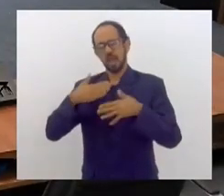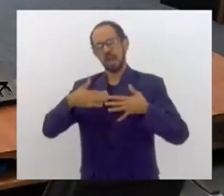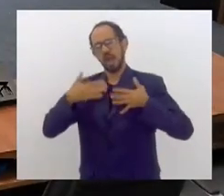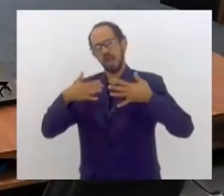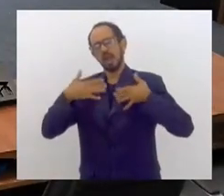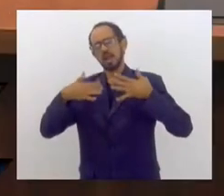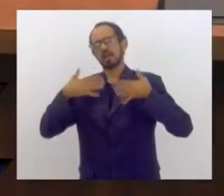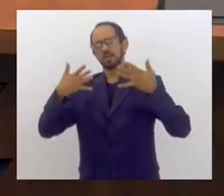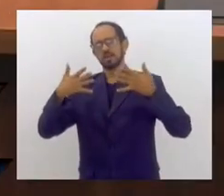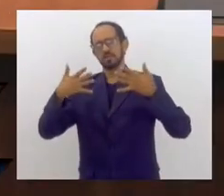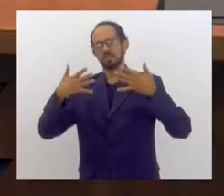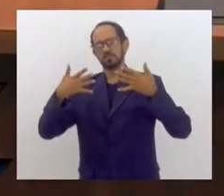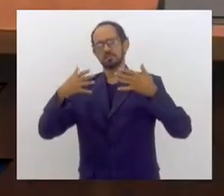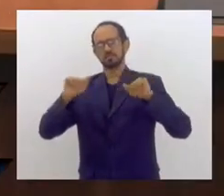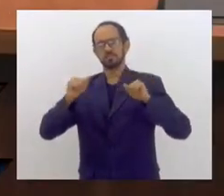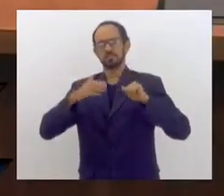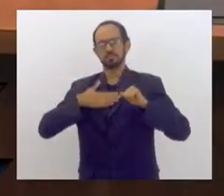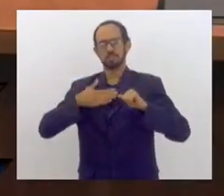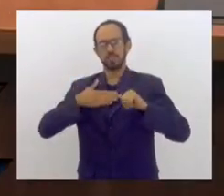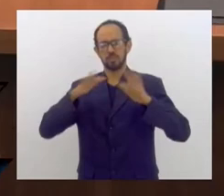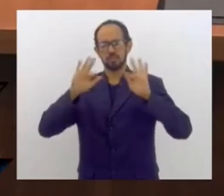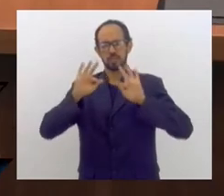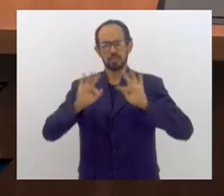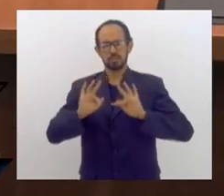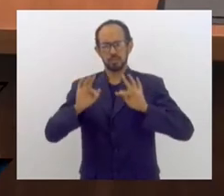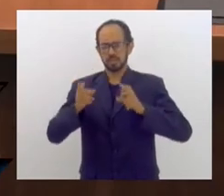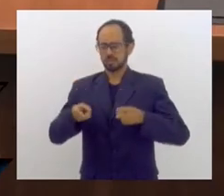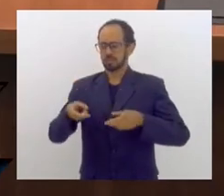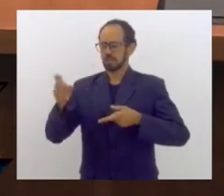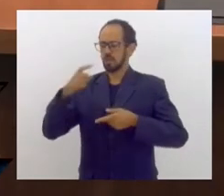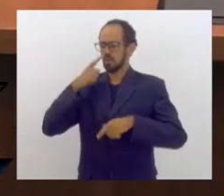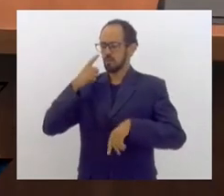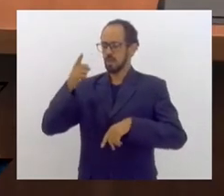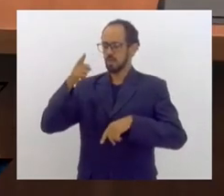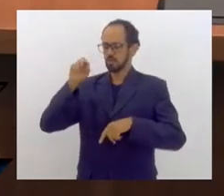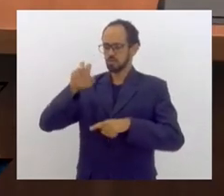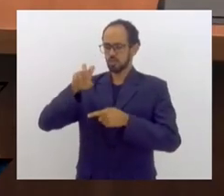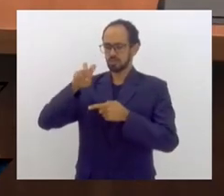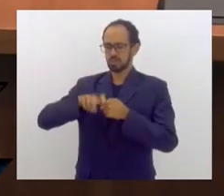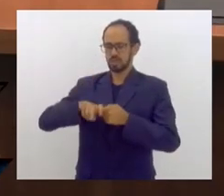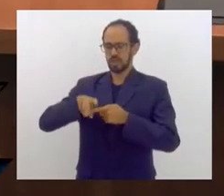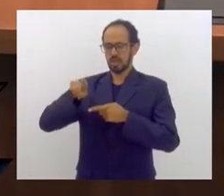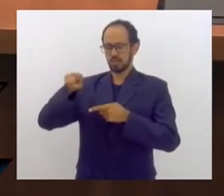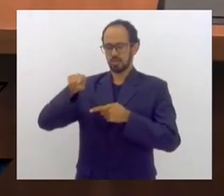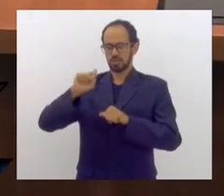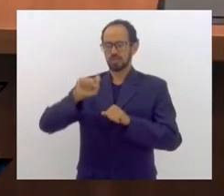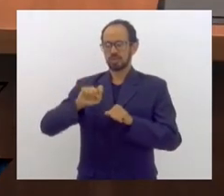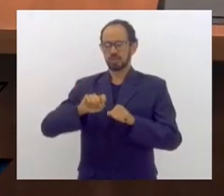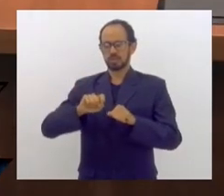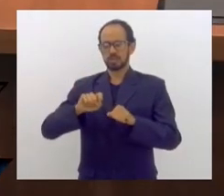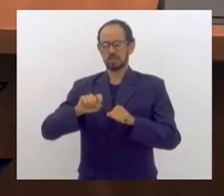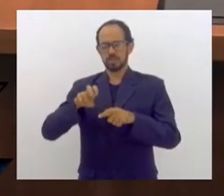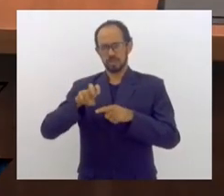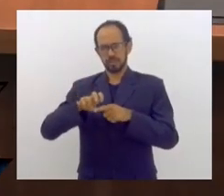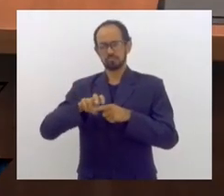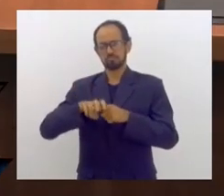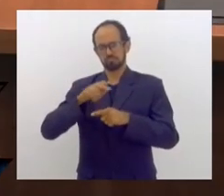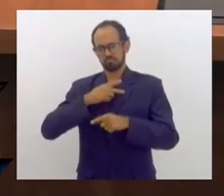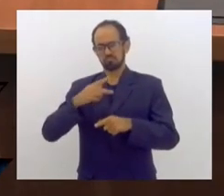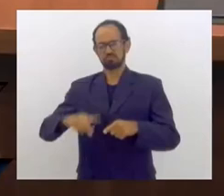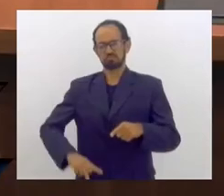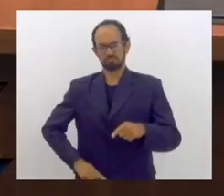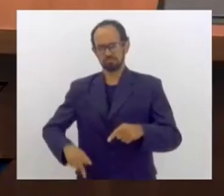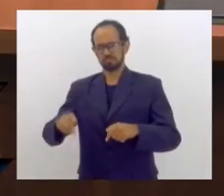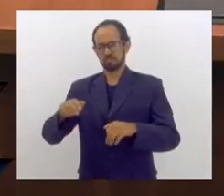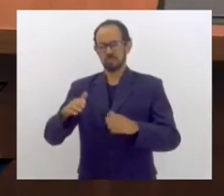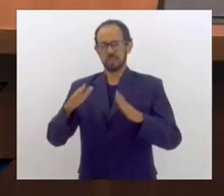alegria, a minha felicidade e ver a Vossa Excelência sentado aí na cadeira do presidente dessa casa.